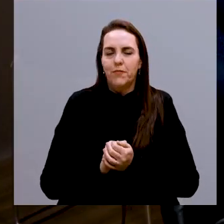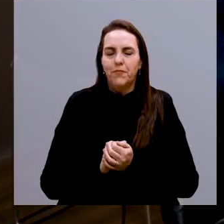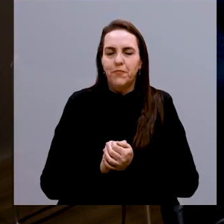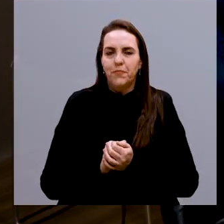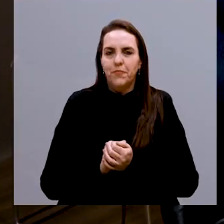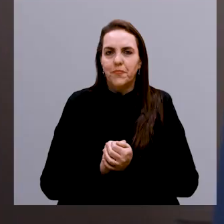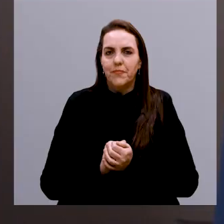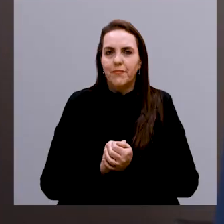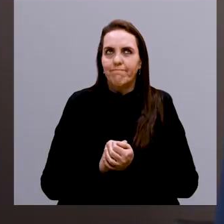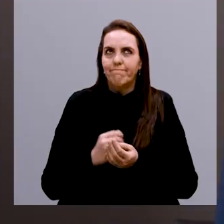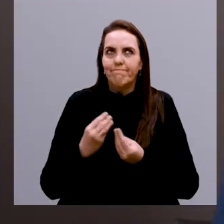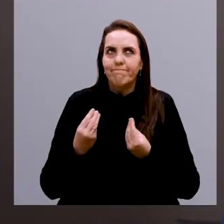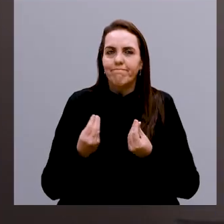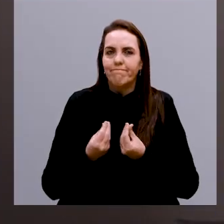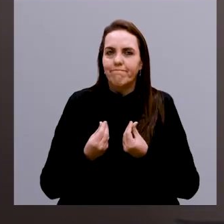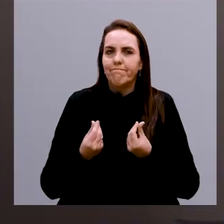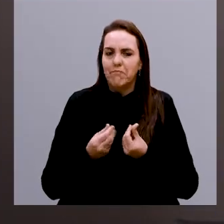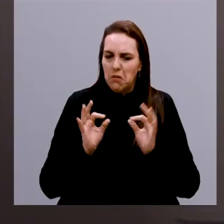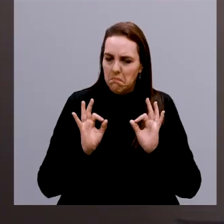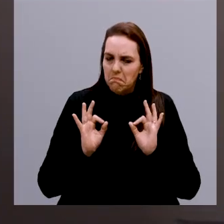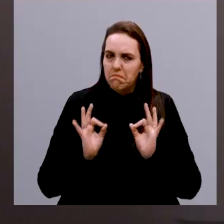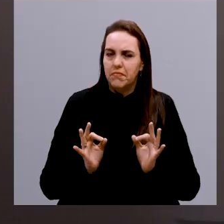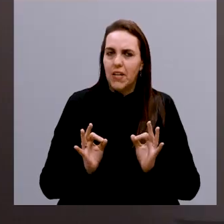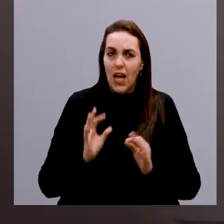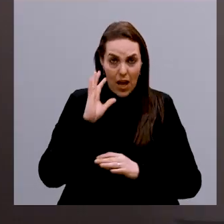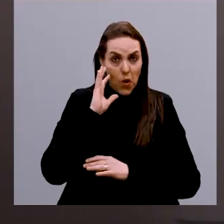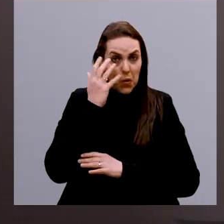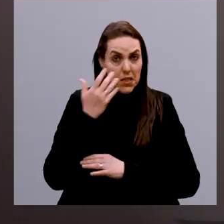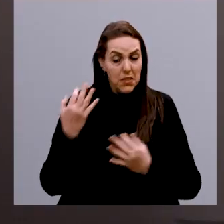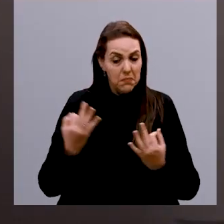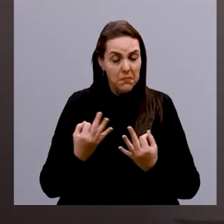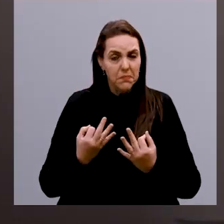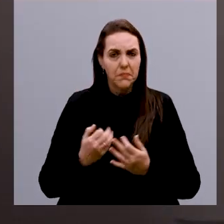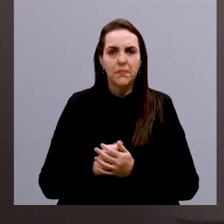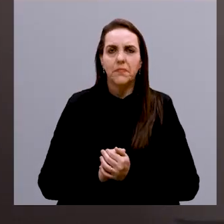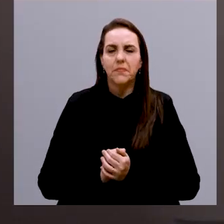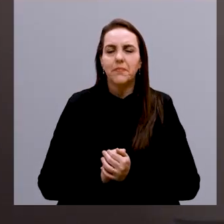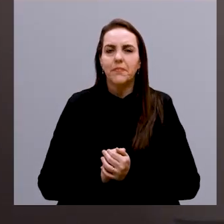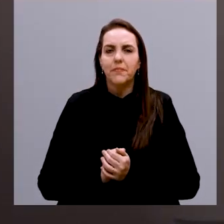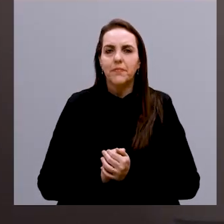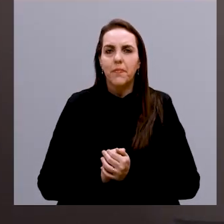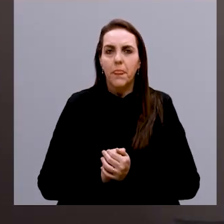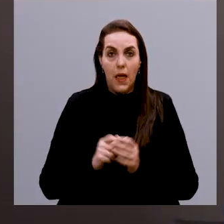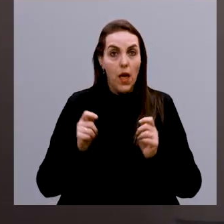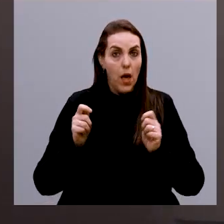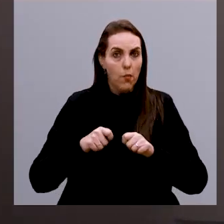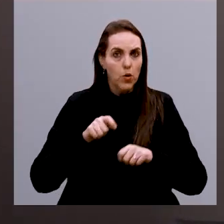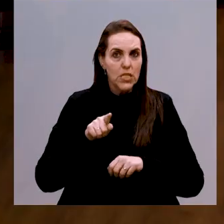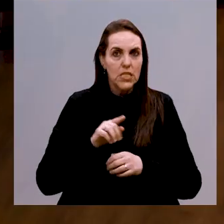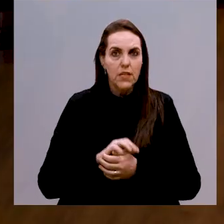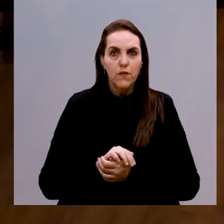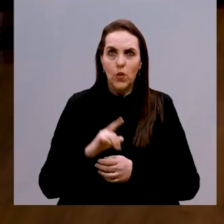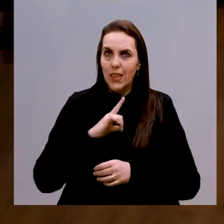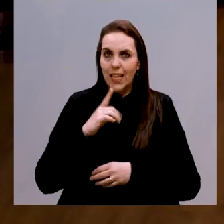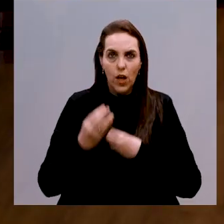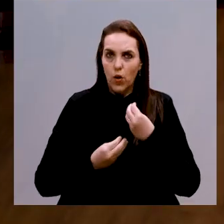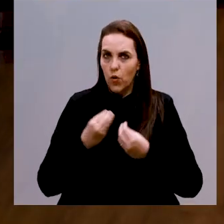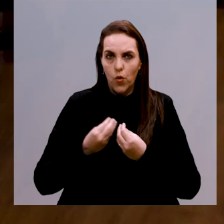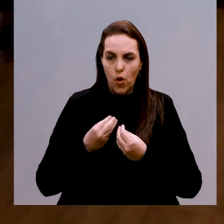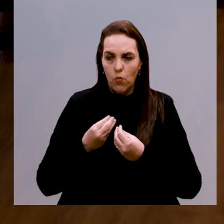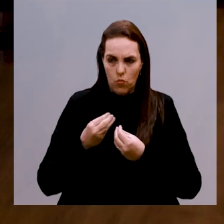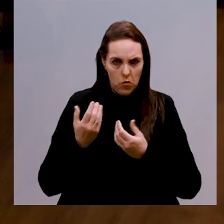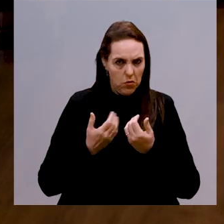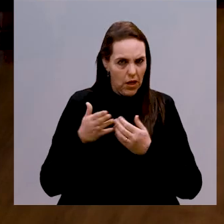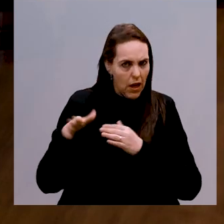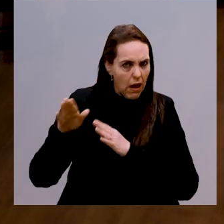com uma resolutibilidade muito grande, assim, né? Com uma eficiência muito grande. Isso é possível? Tem como